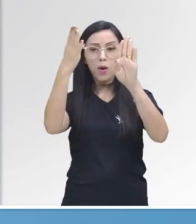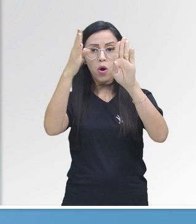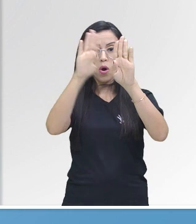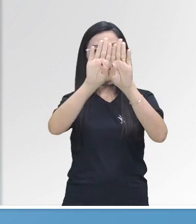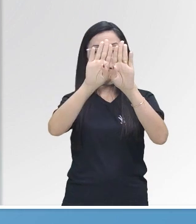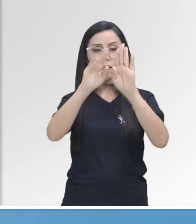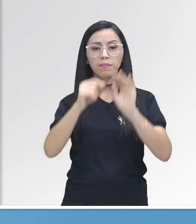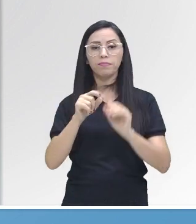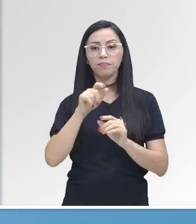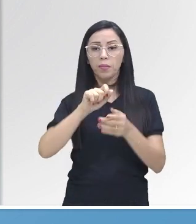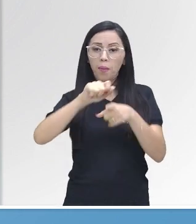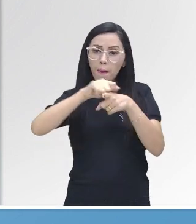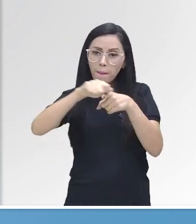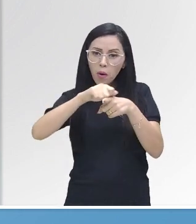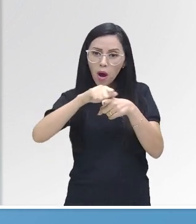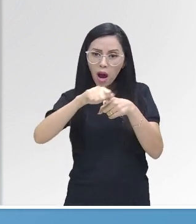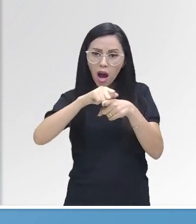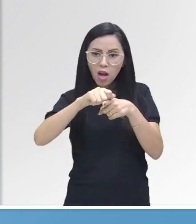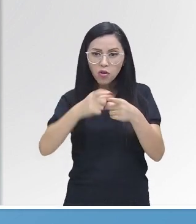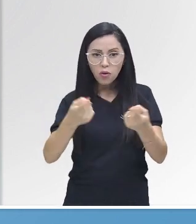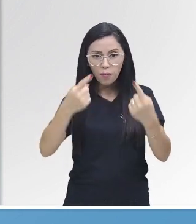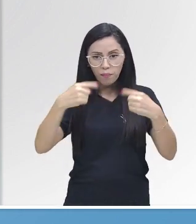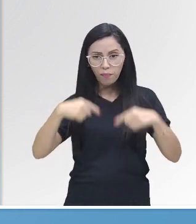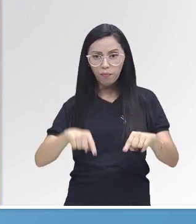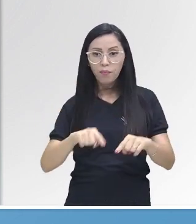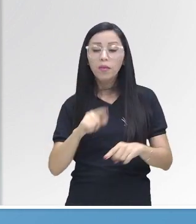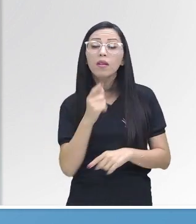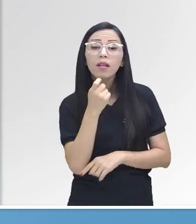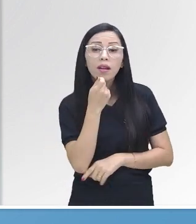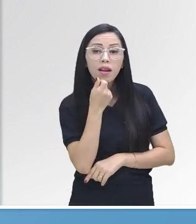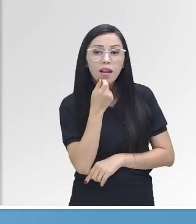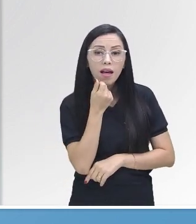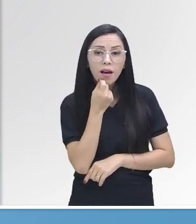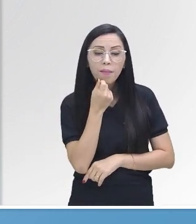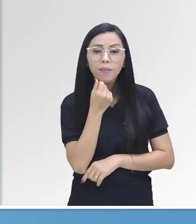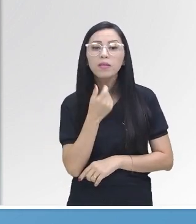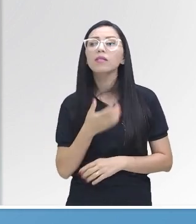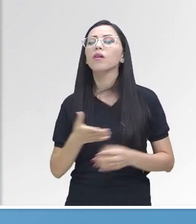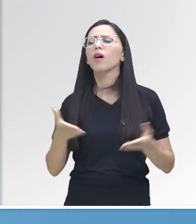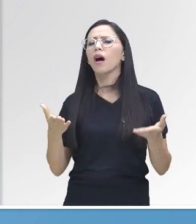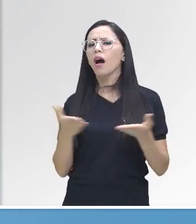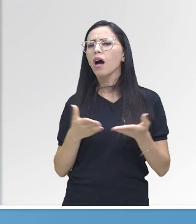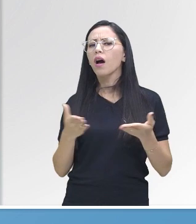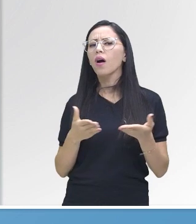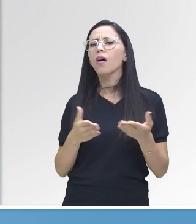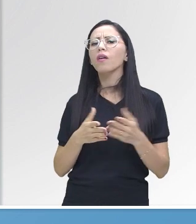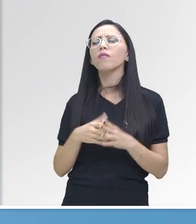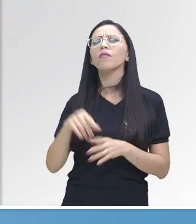borracha e um lápis. Nós vamos marcar aqui nesses primeiros